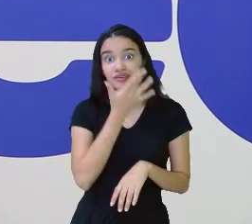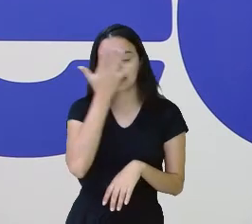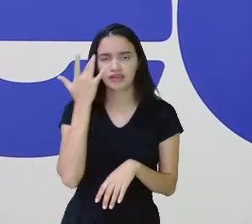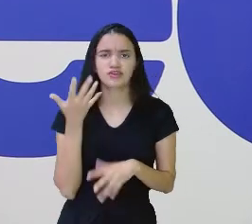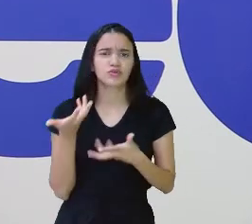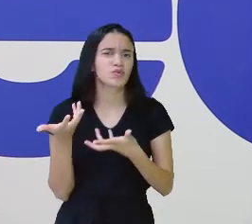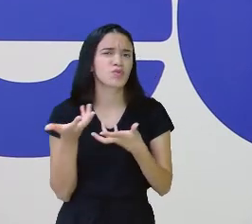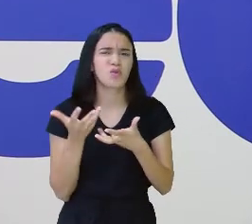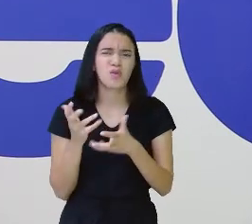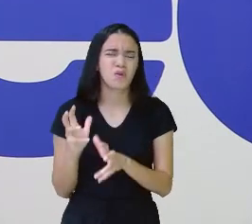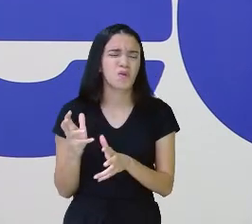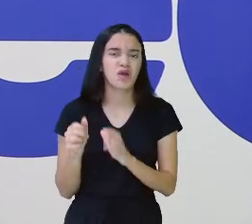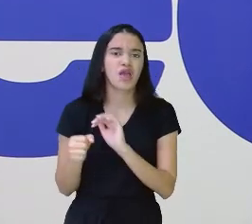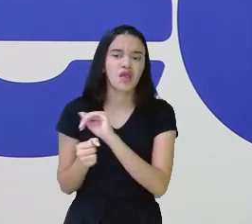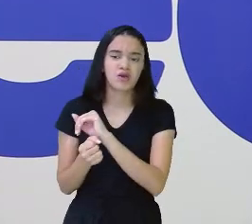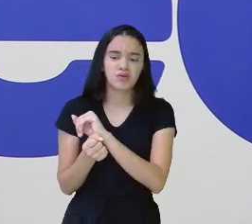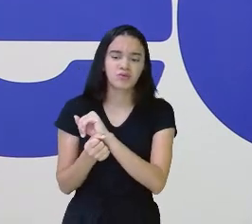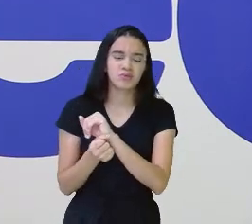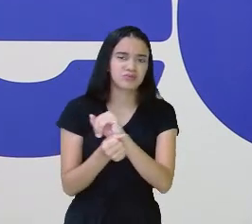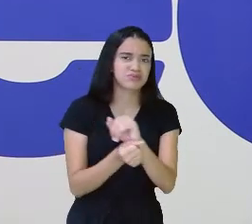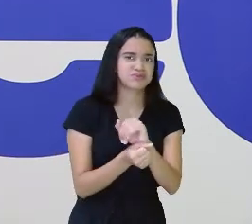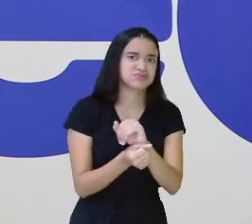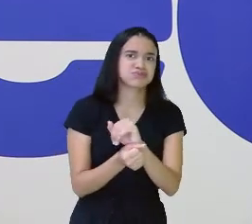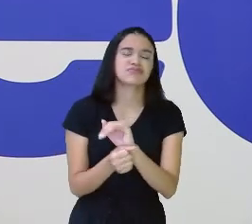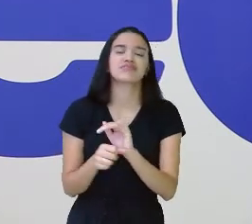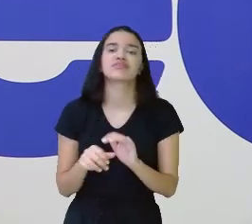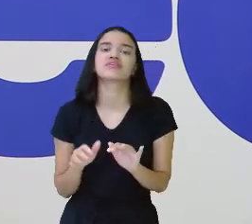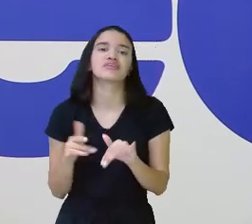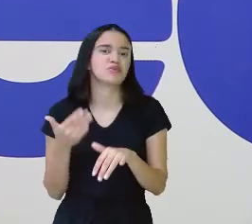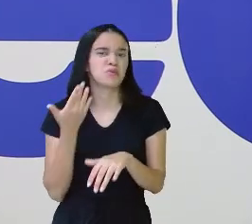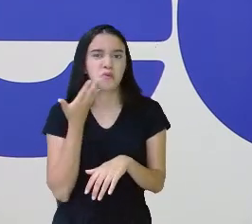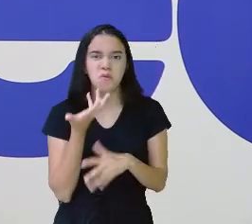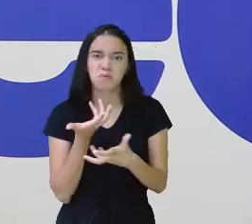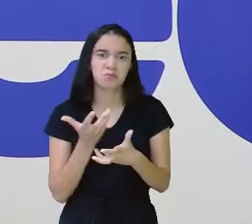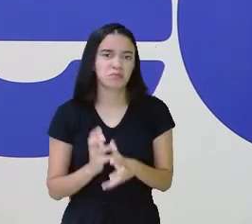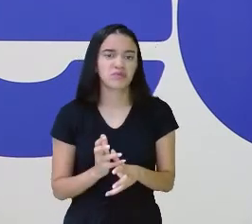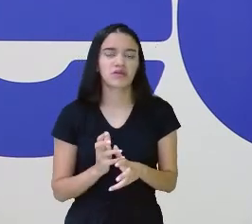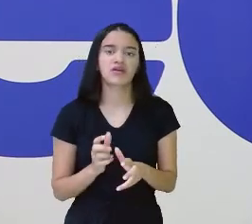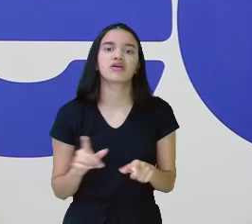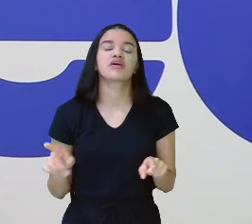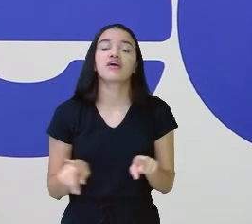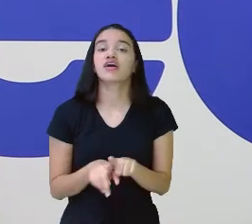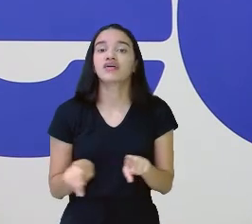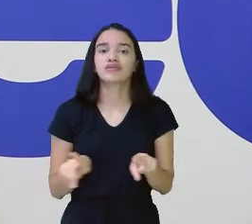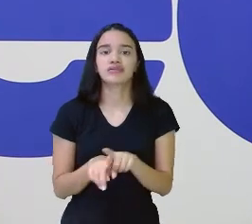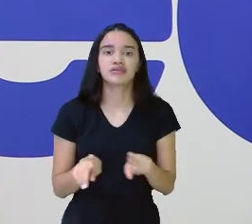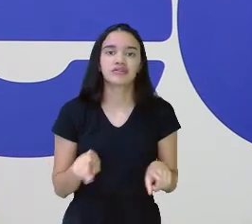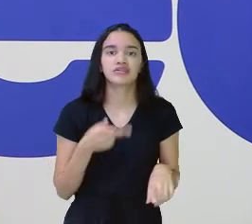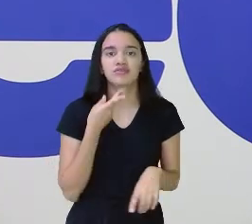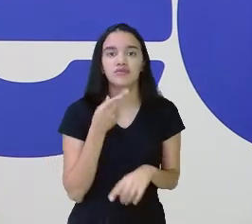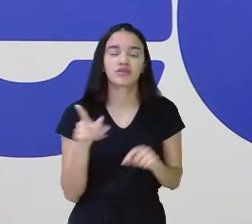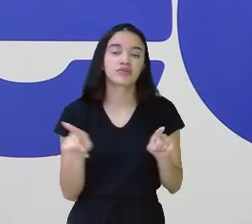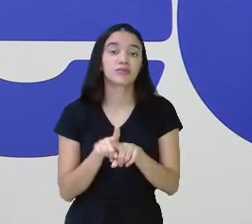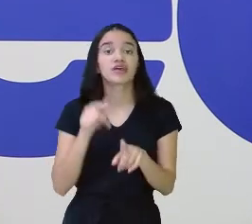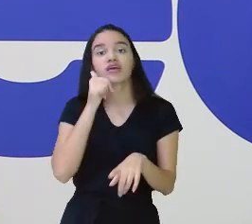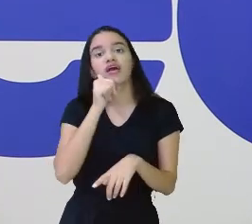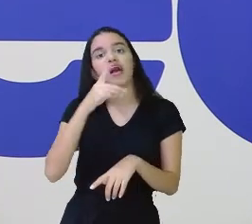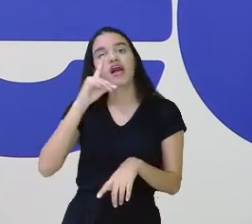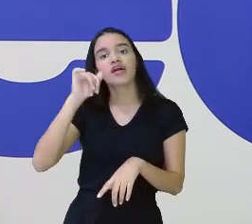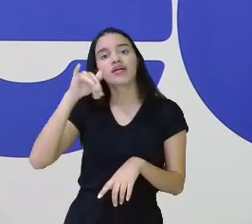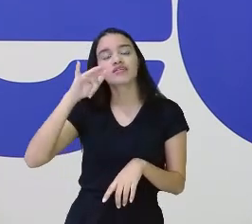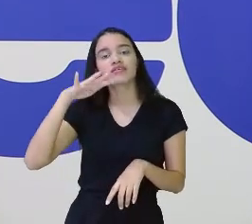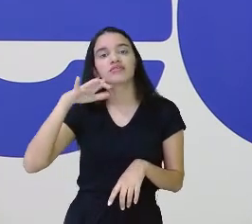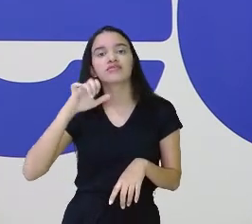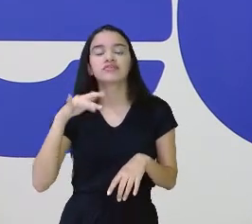quer comer, ainda voltando, viu, Mauricéia, pro caramujo, disse que, a Daphne disse que não come nem